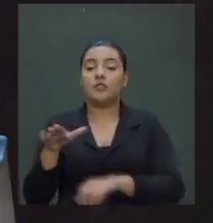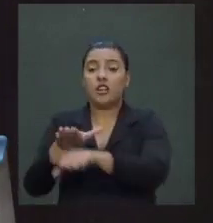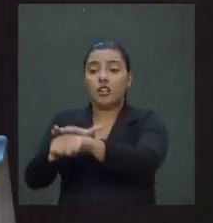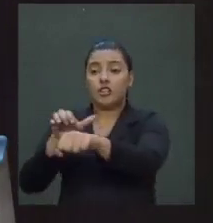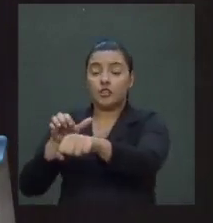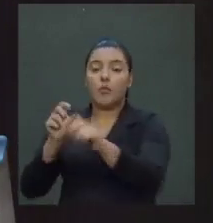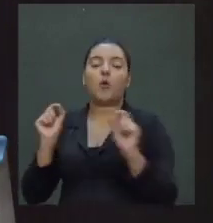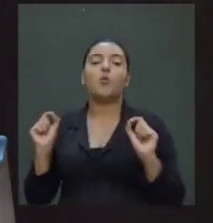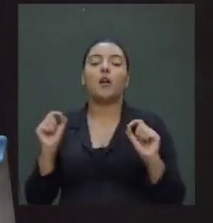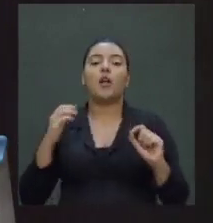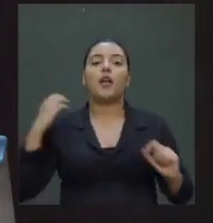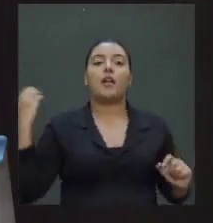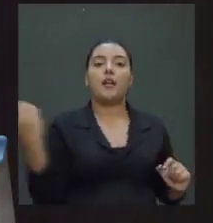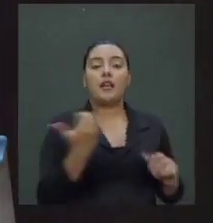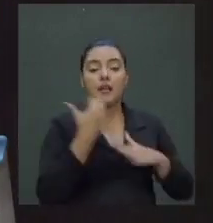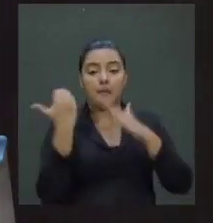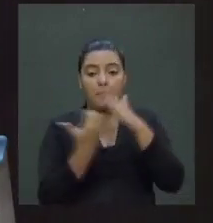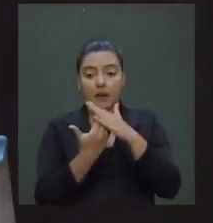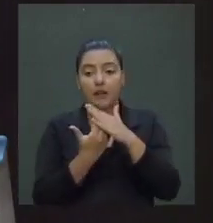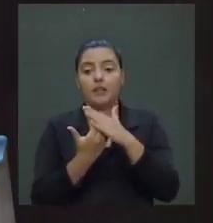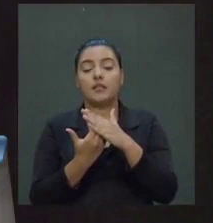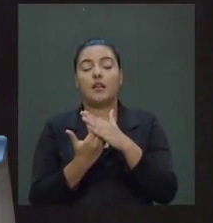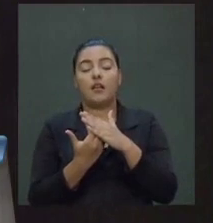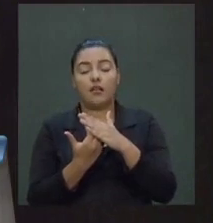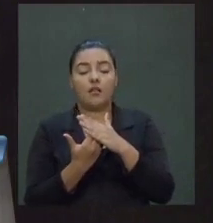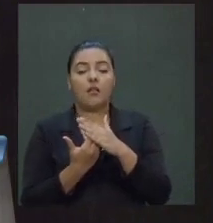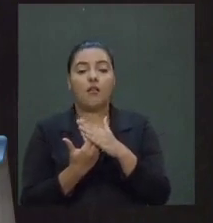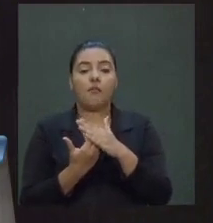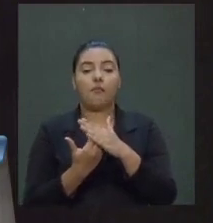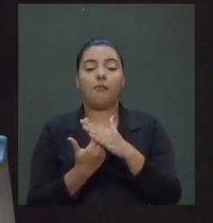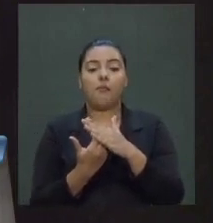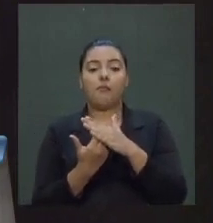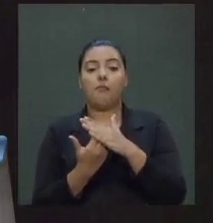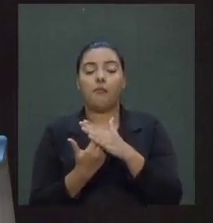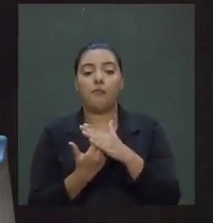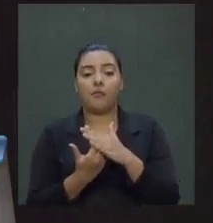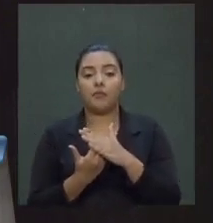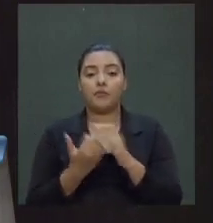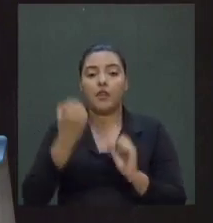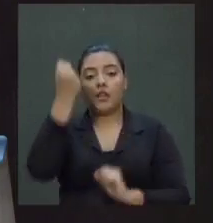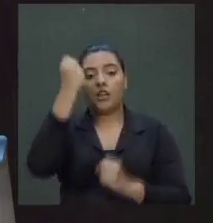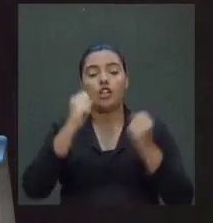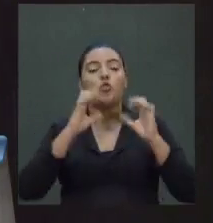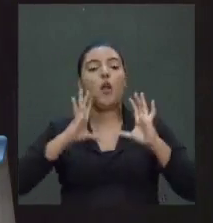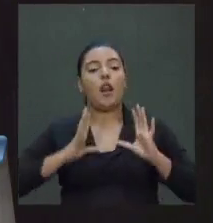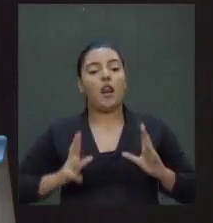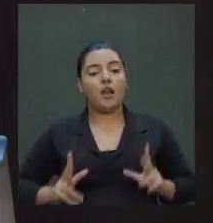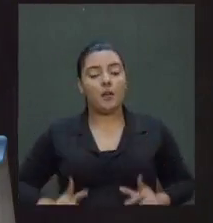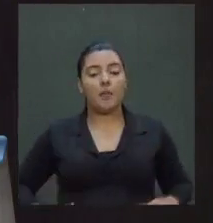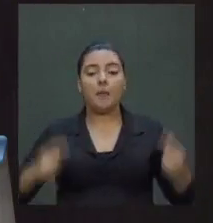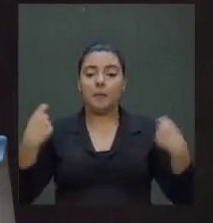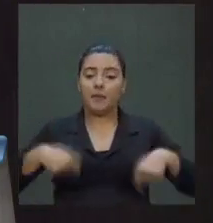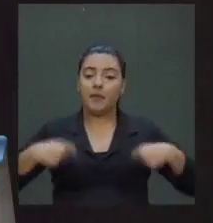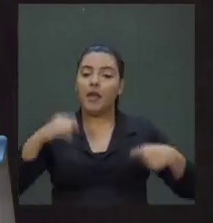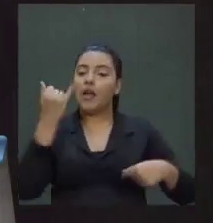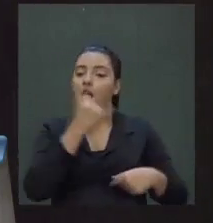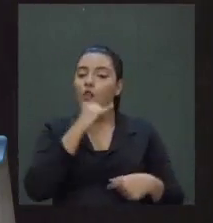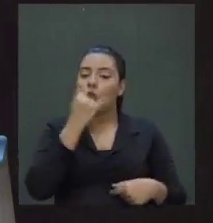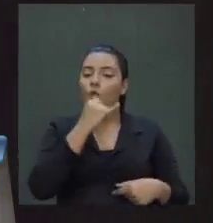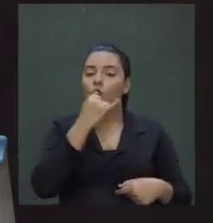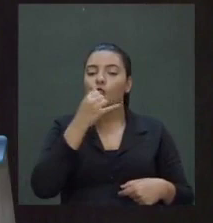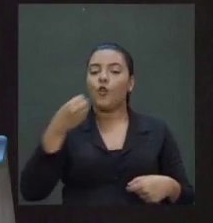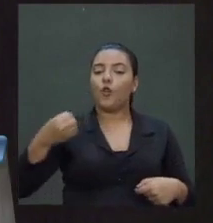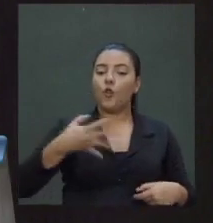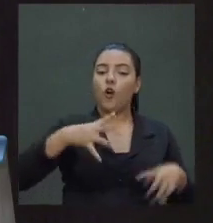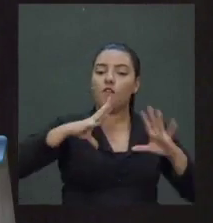chamar para o estado do Ceará, ao invés de chamar a indústria limpa, ao invés de chamar a energia renovável, ao